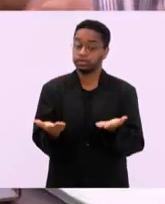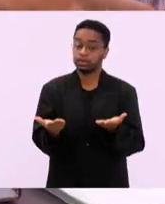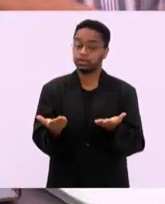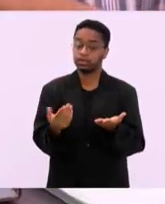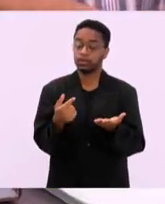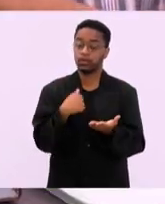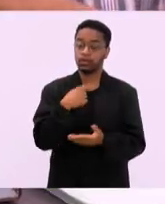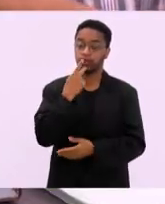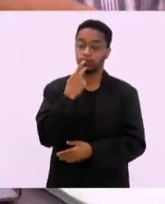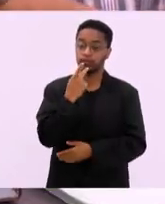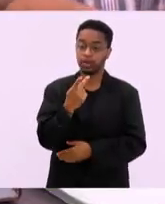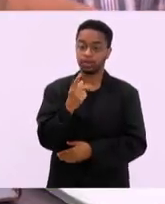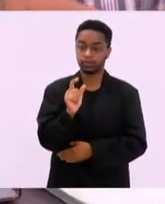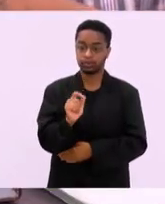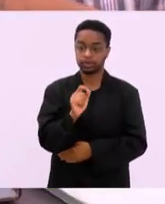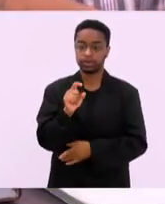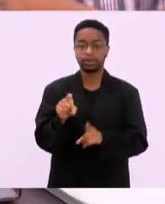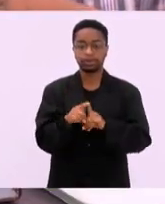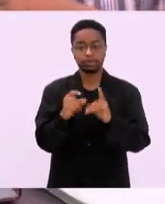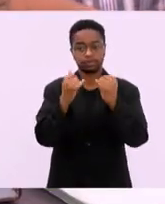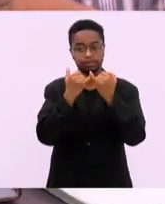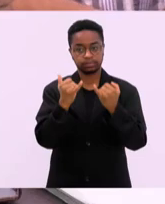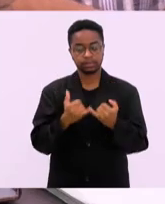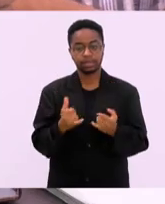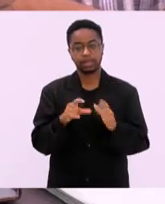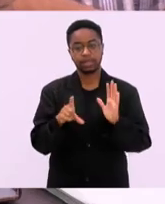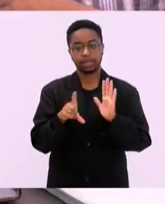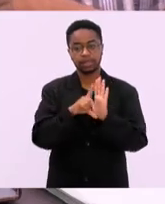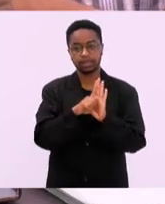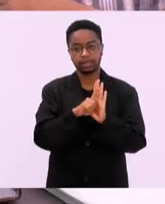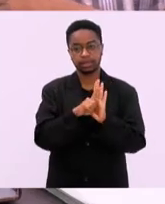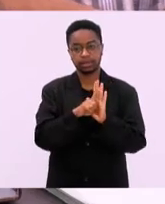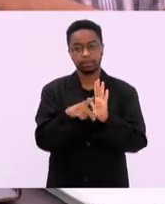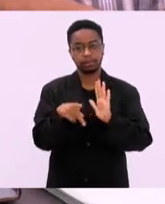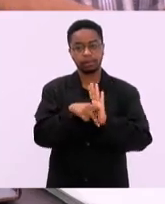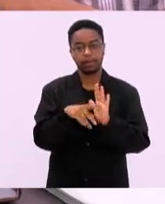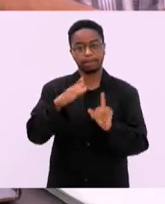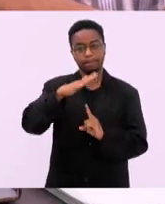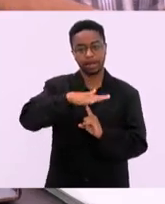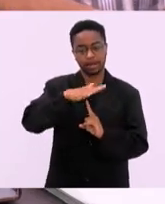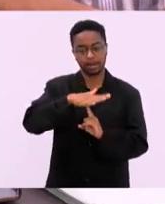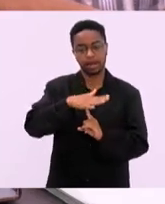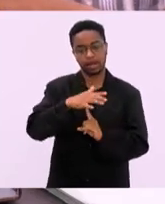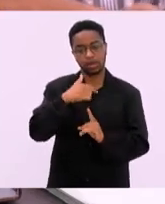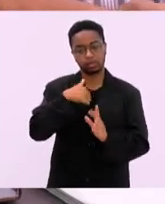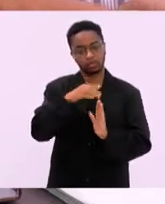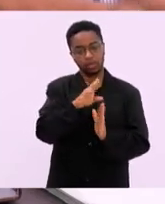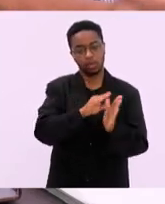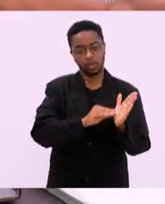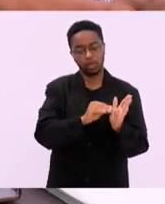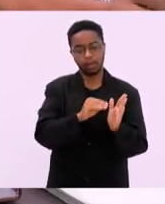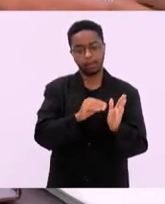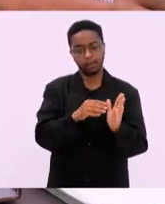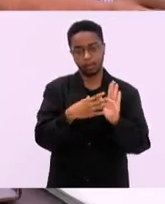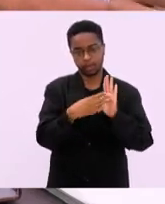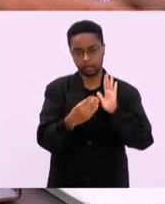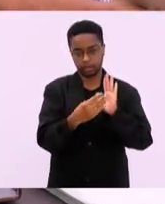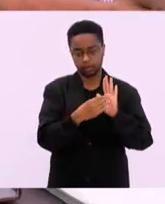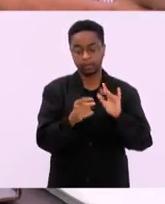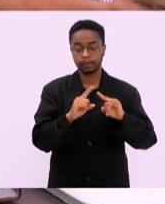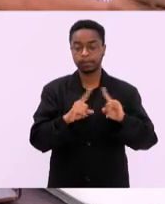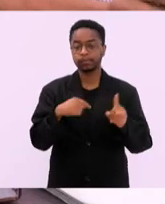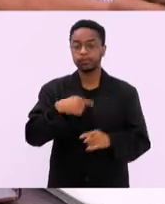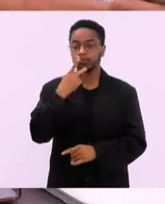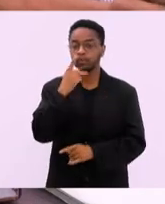digo, e é muito parecida com a lei do Paraná, que eu me inspirei, eu digo